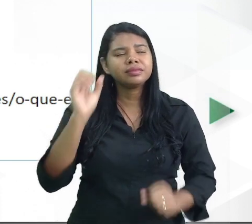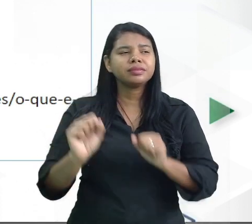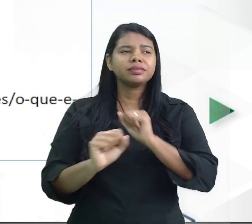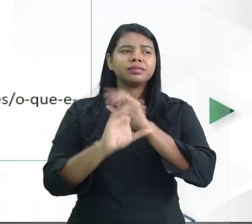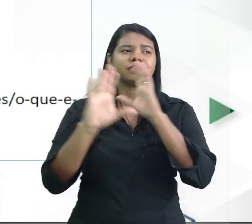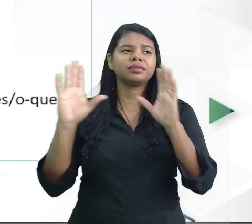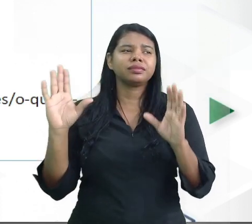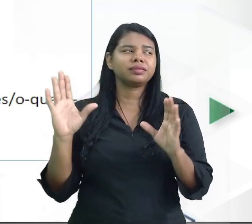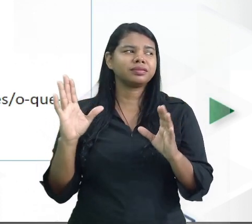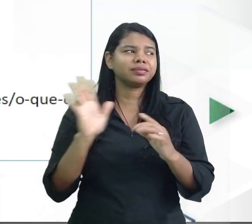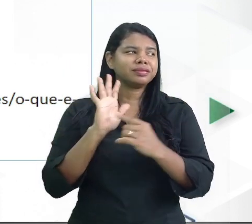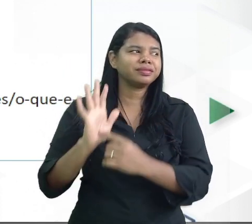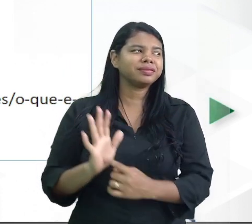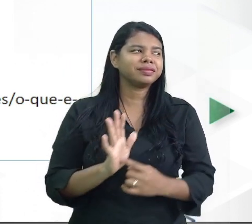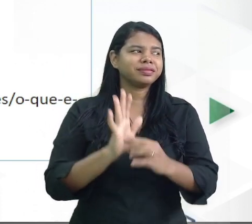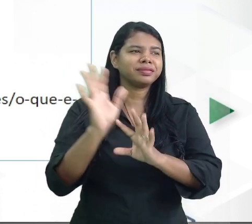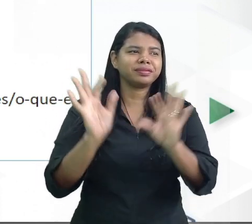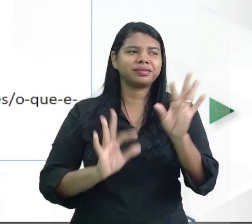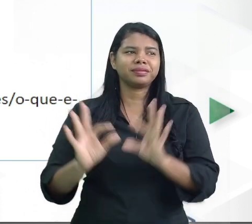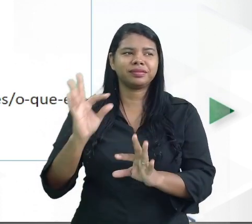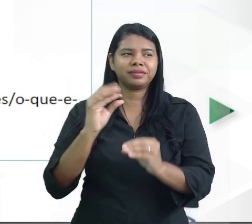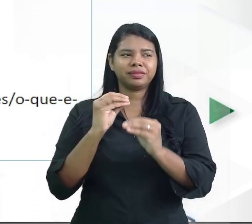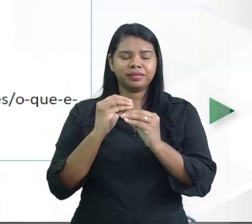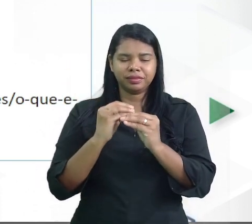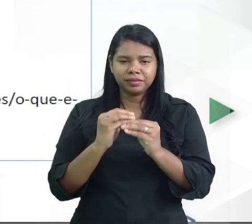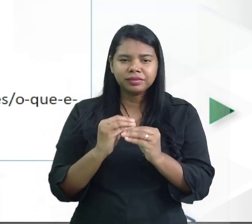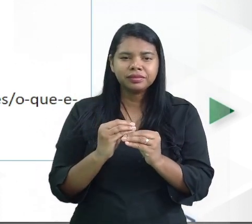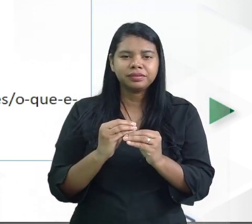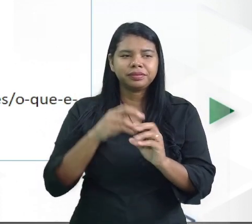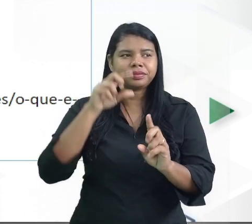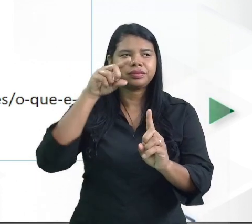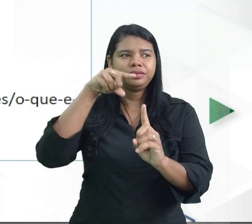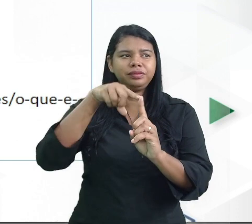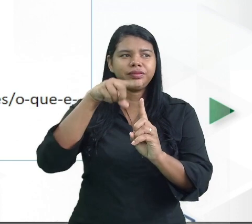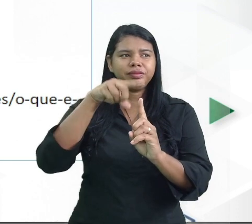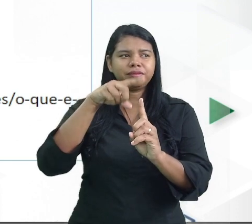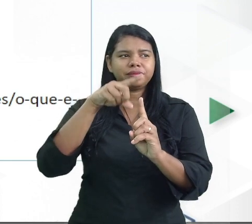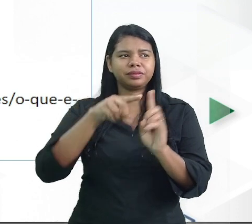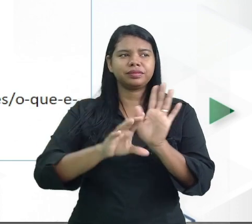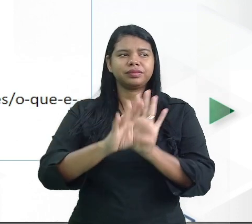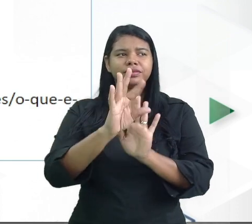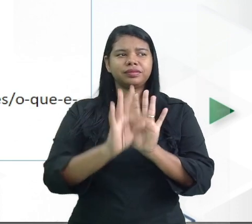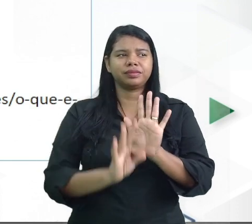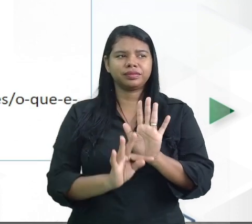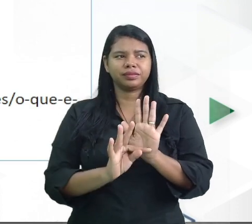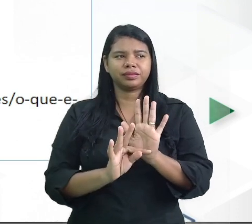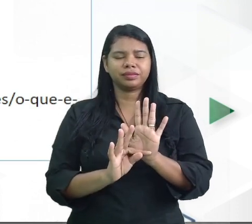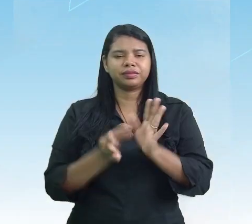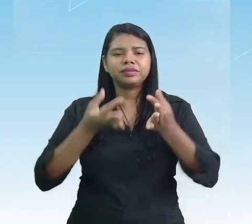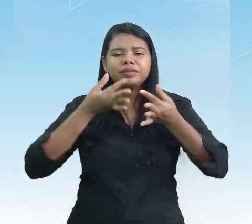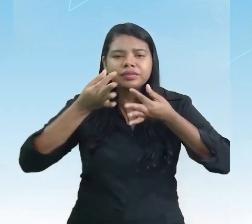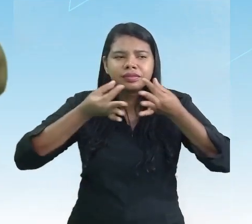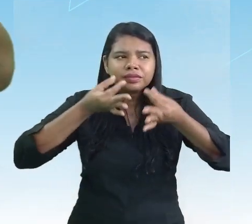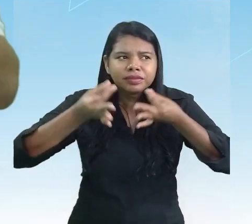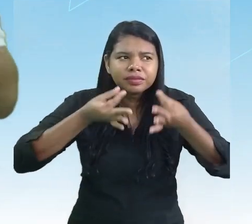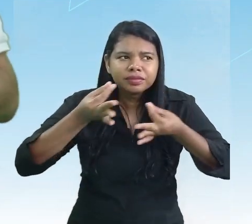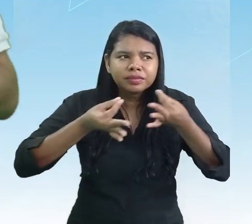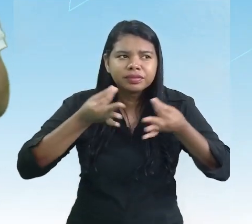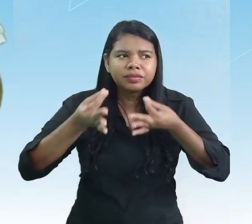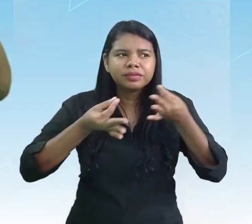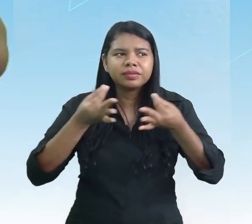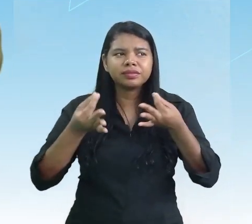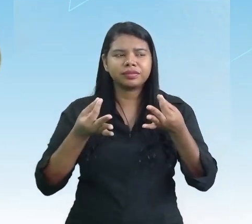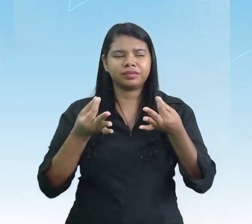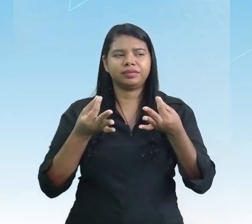razões que nos levam a produzir determinado tipo de texto. No caso dos textos argumentativos, olhando para